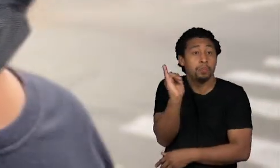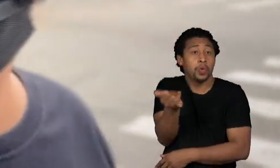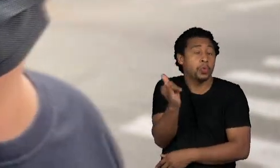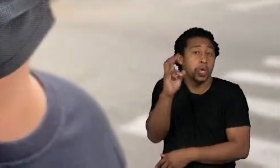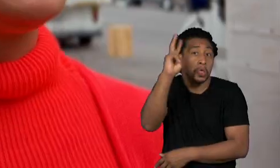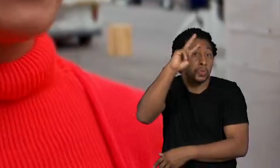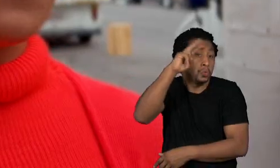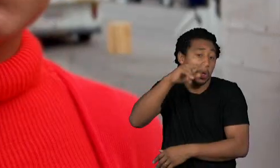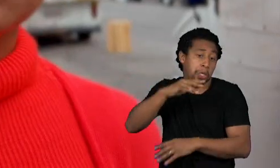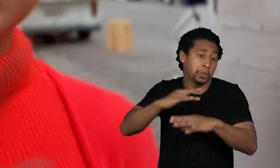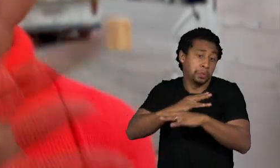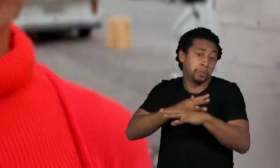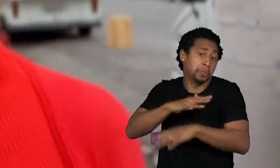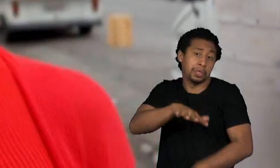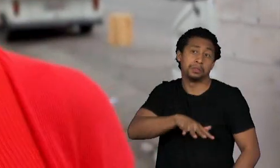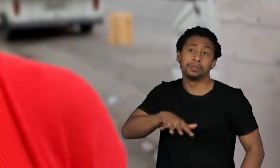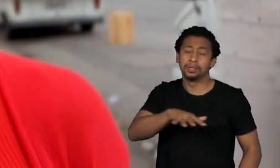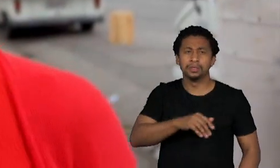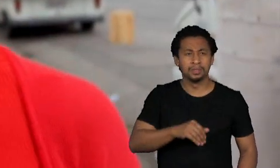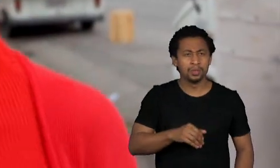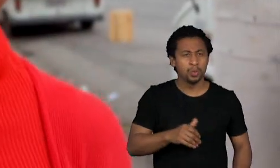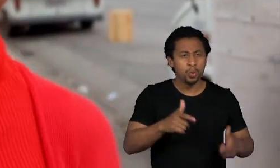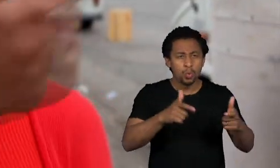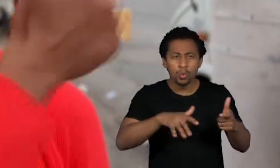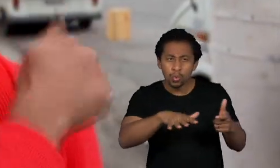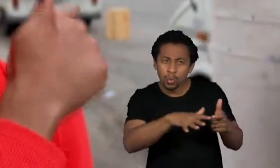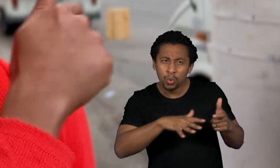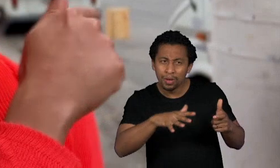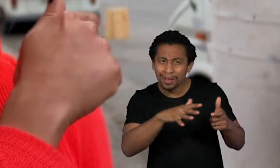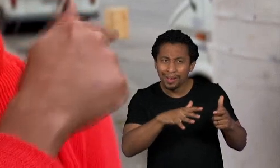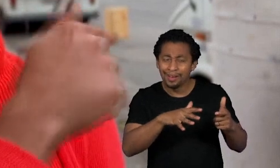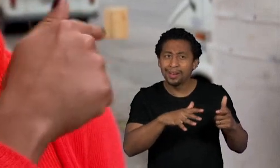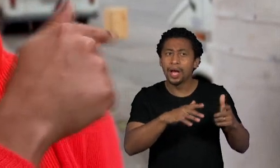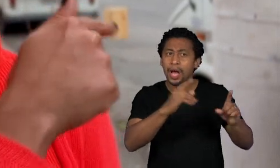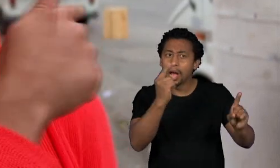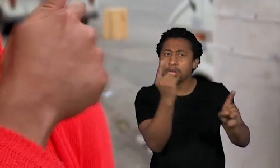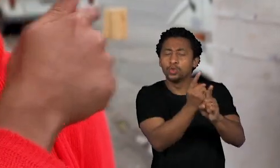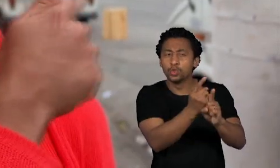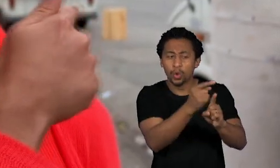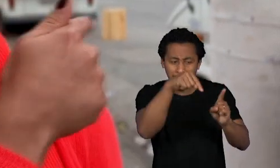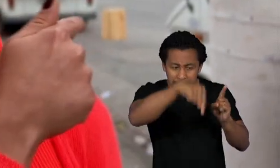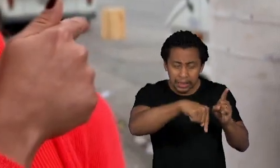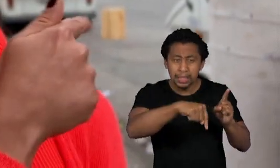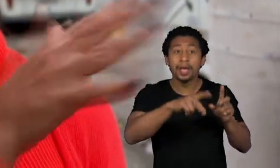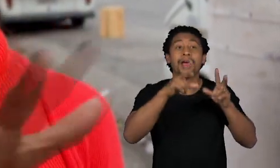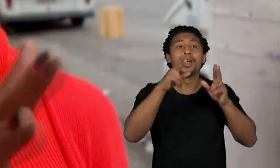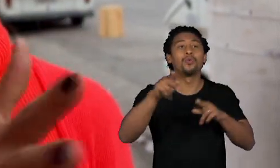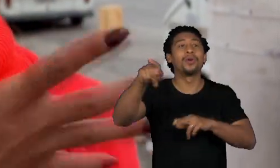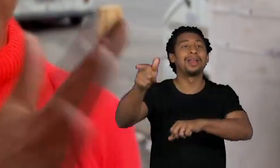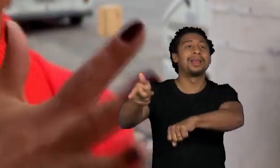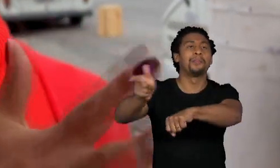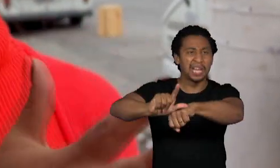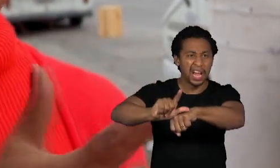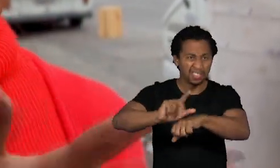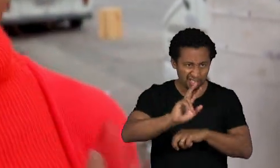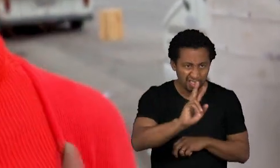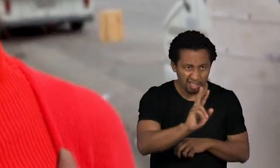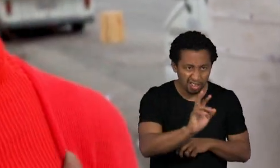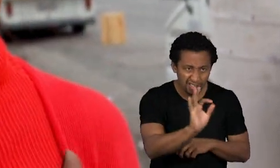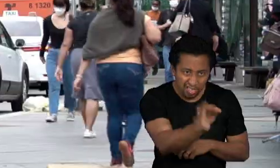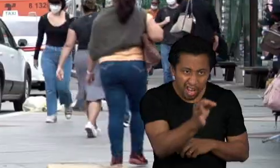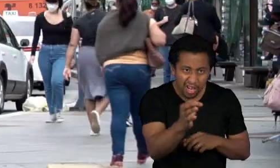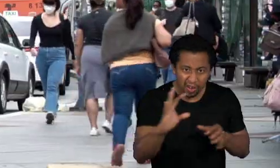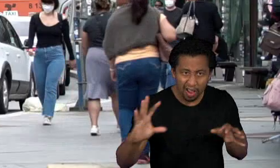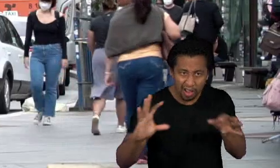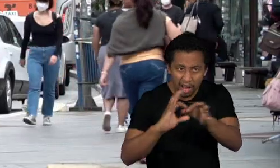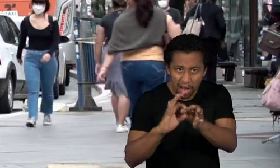que aconteceu. E é o mesmo sítio, parece ser o mesmo sítio que encontraram na Liberdade aqui, que tinha antigamente, não é isso? Não tem a ver? Da mesma